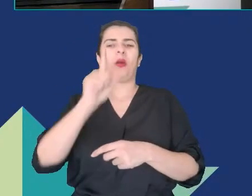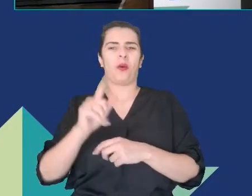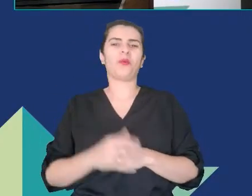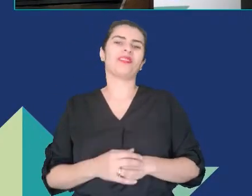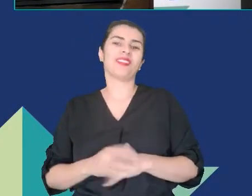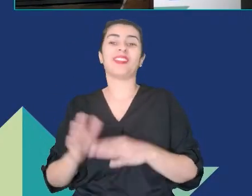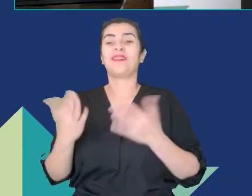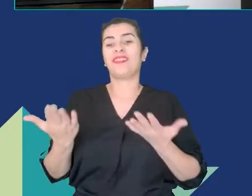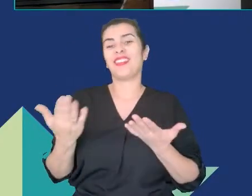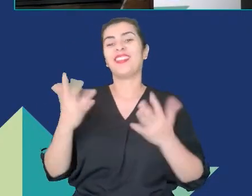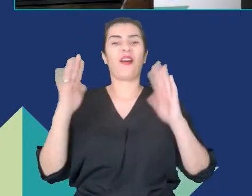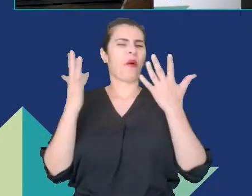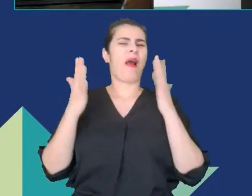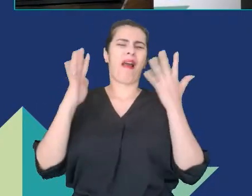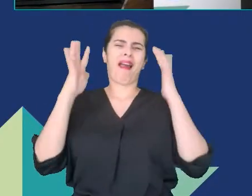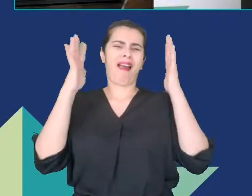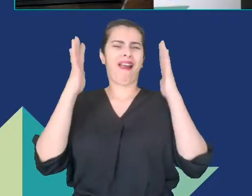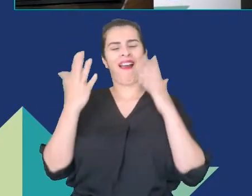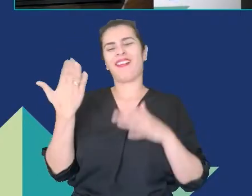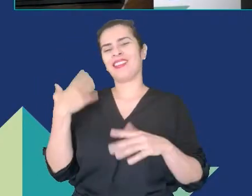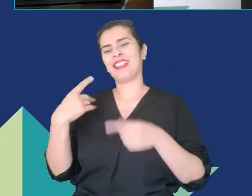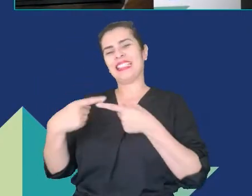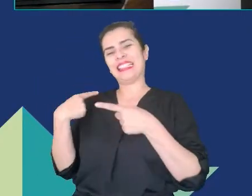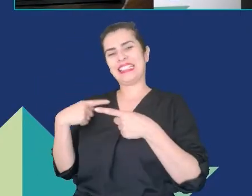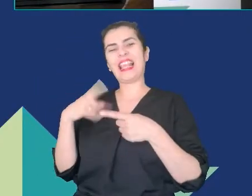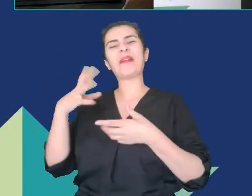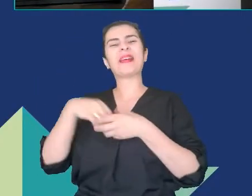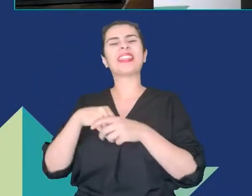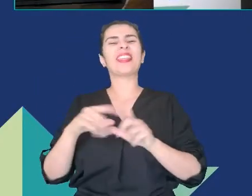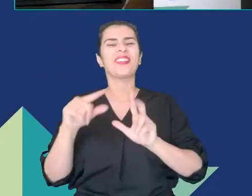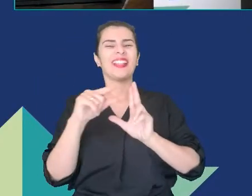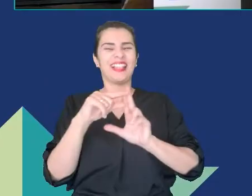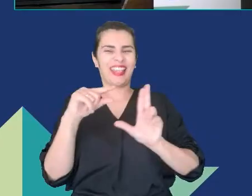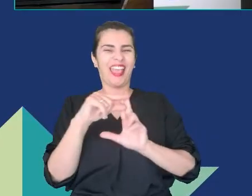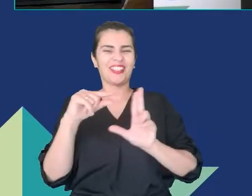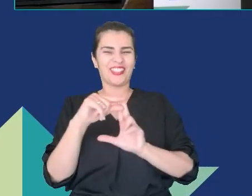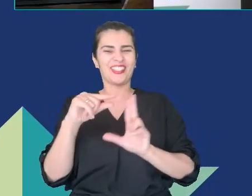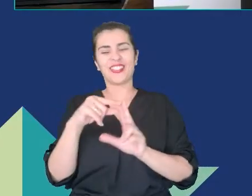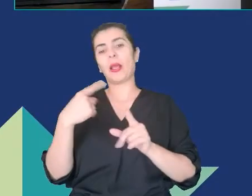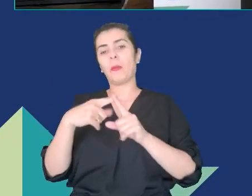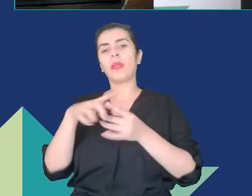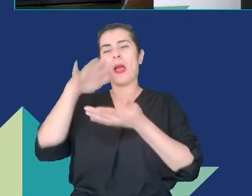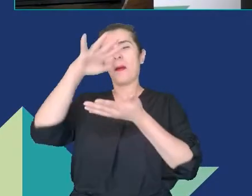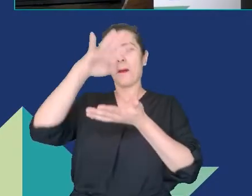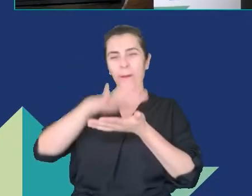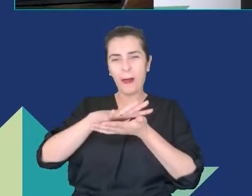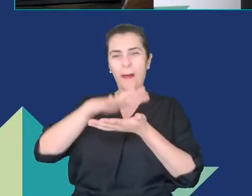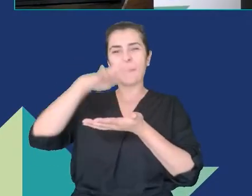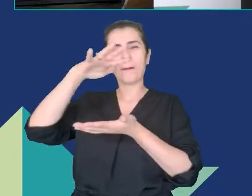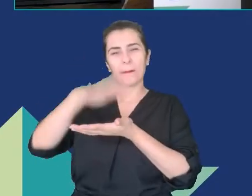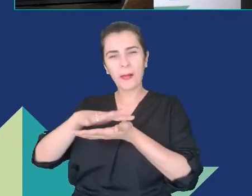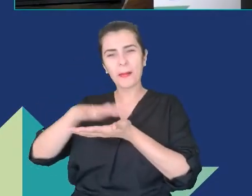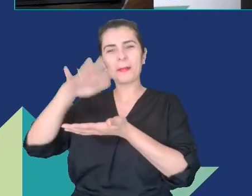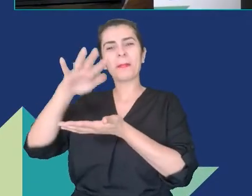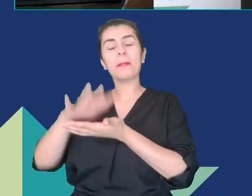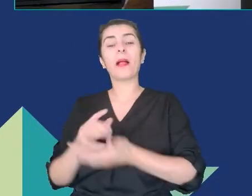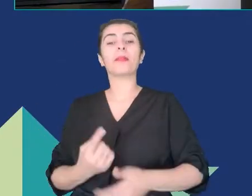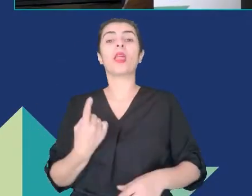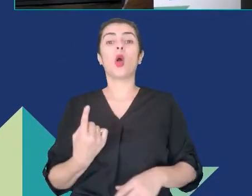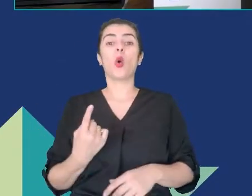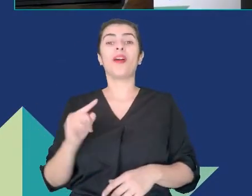até comemorou aí nessa semana no LinkedIn, a gente compactou mais de 1,2 milhões de